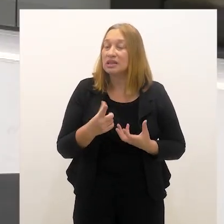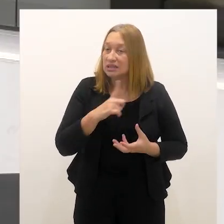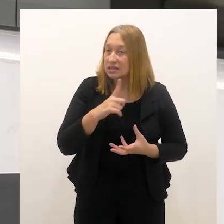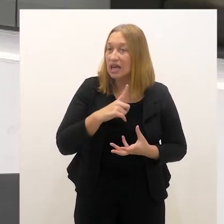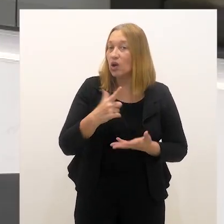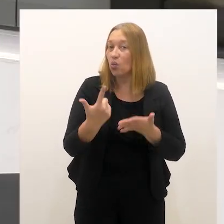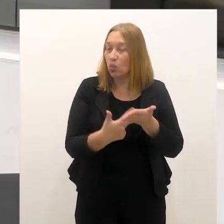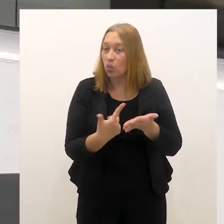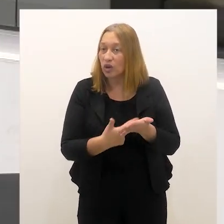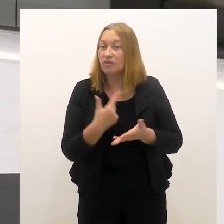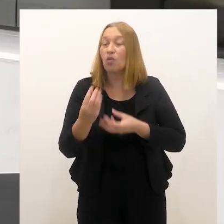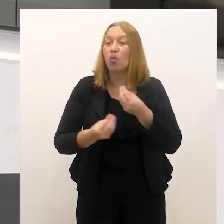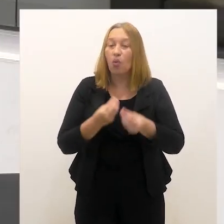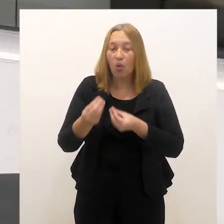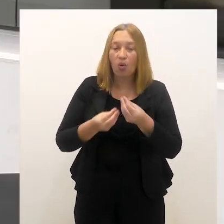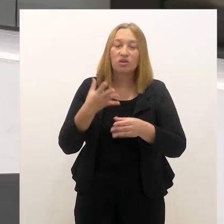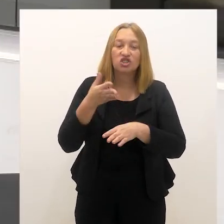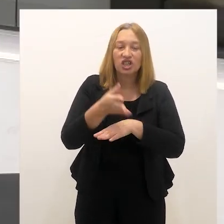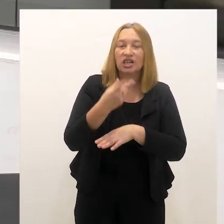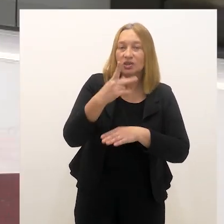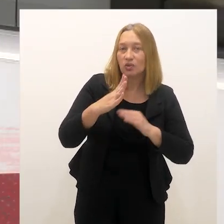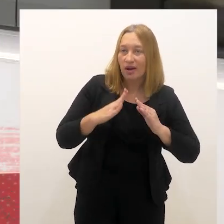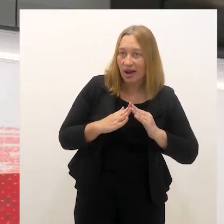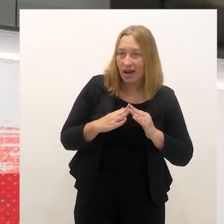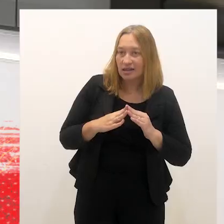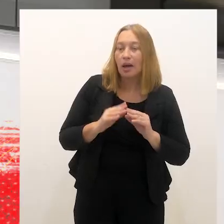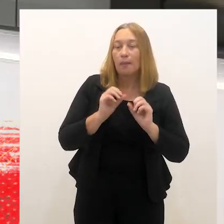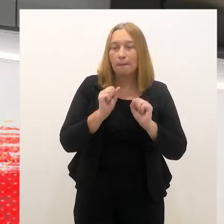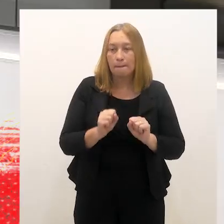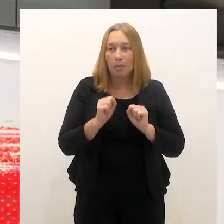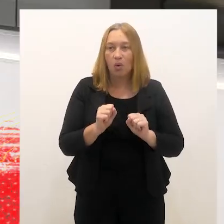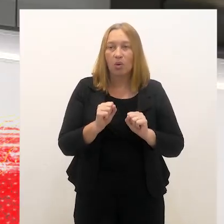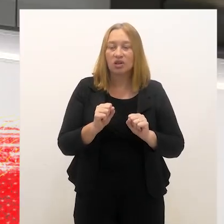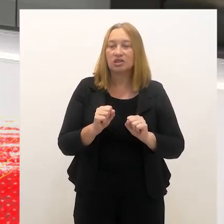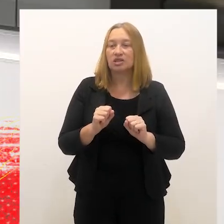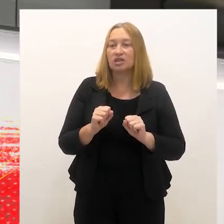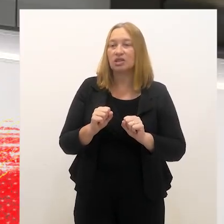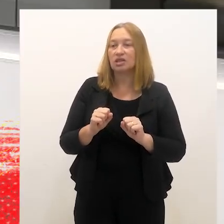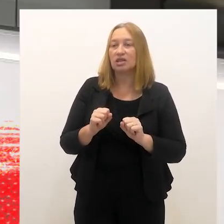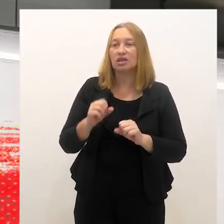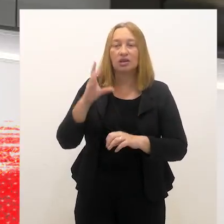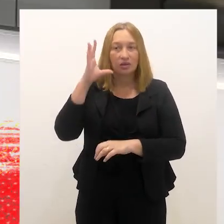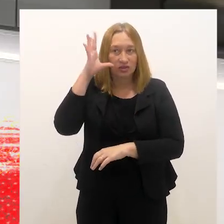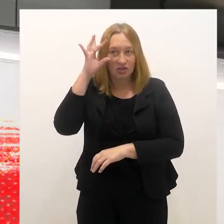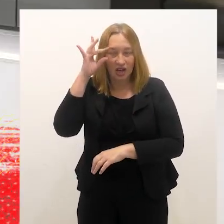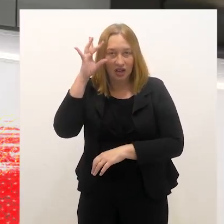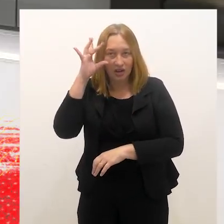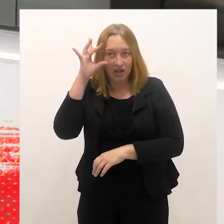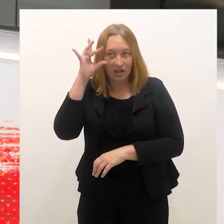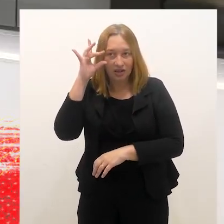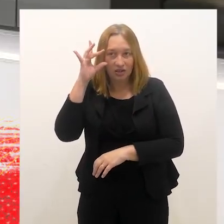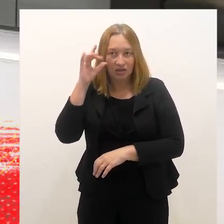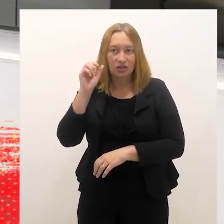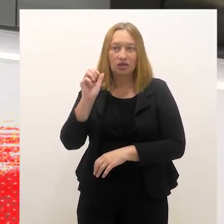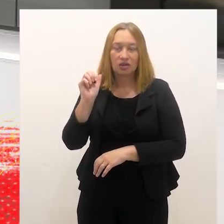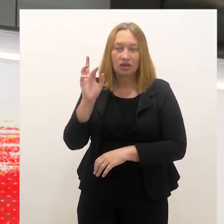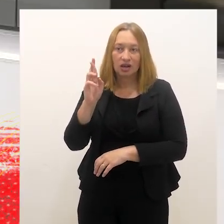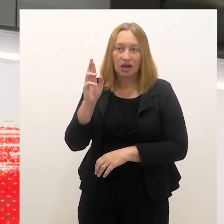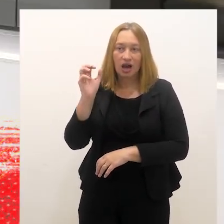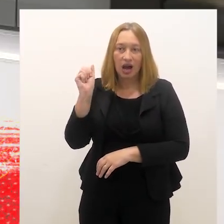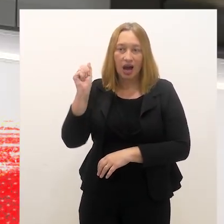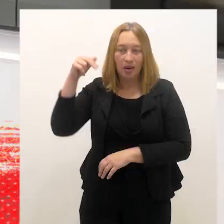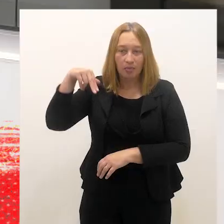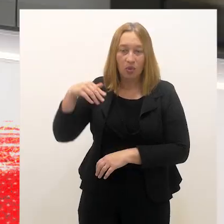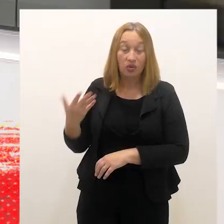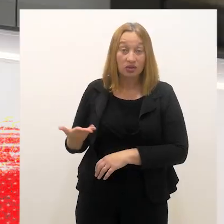livro, né? Como faz para o livro chegar aí na sua casa, você pode mandar um direct. O Instagram do Ramon Rodrigues está aqui embaixo